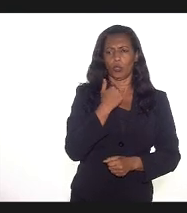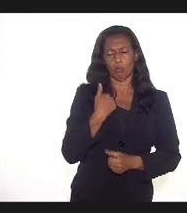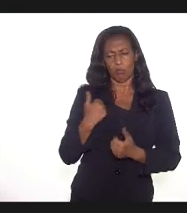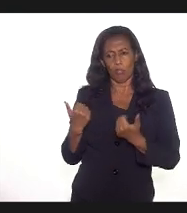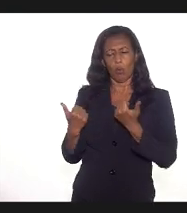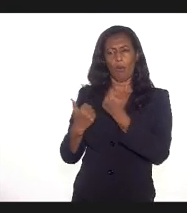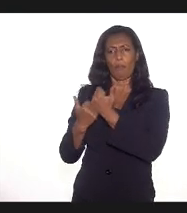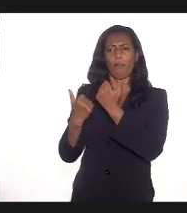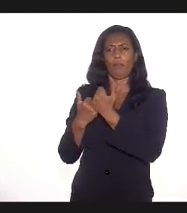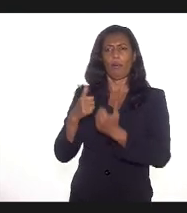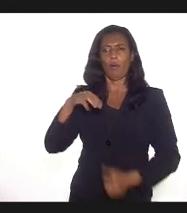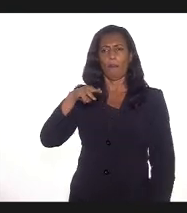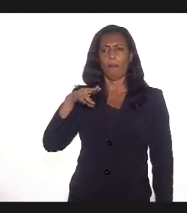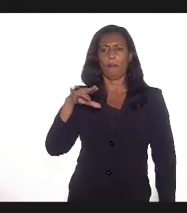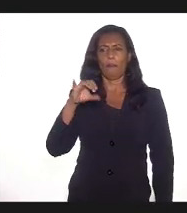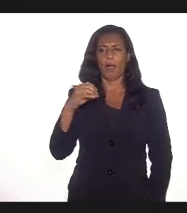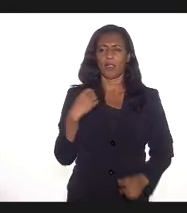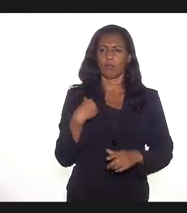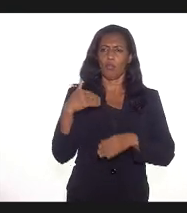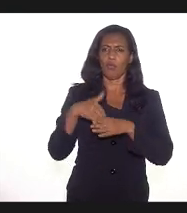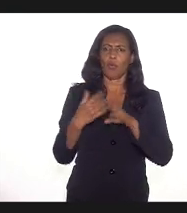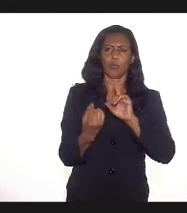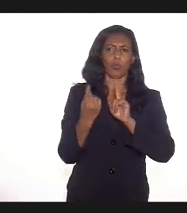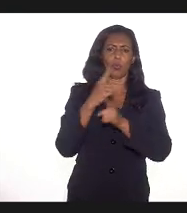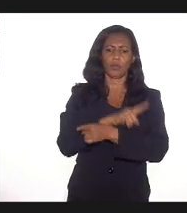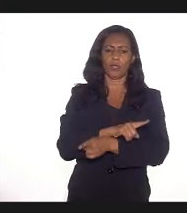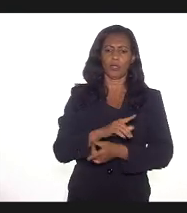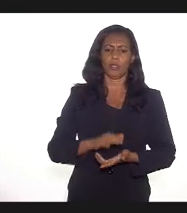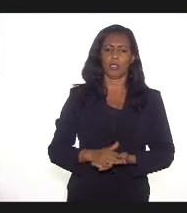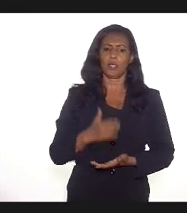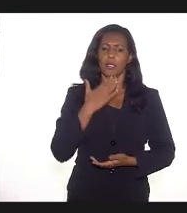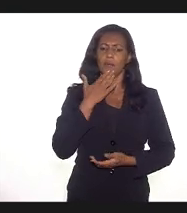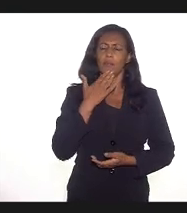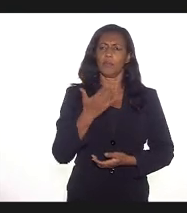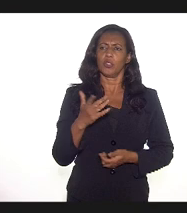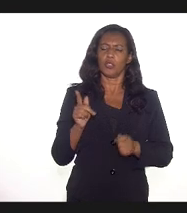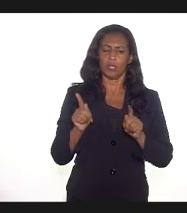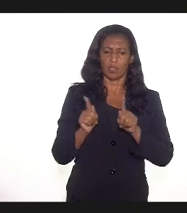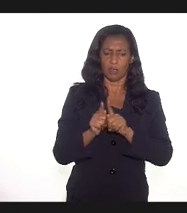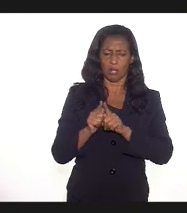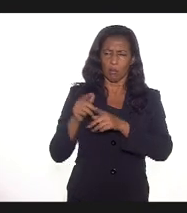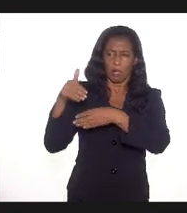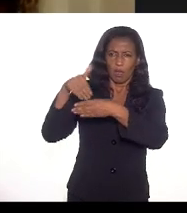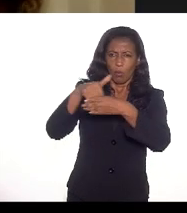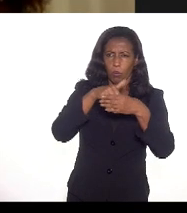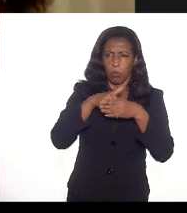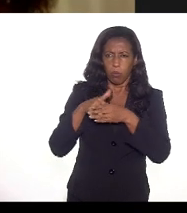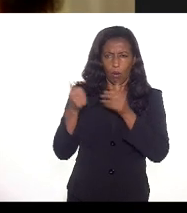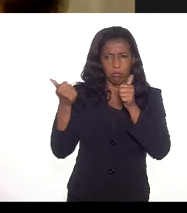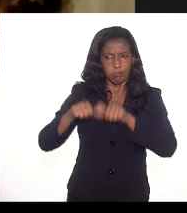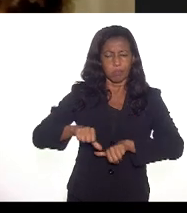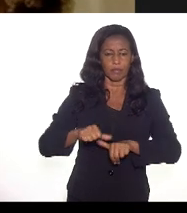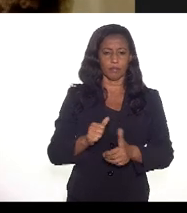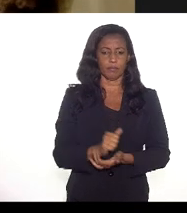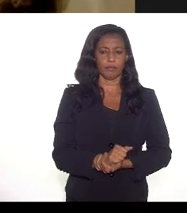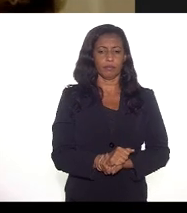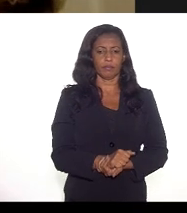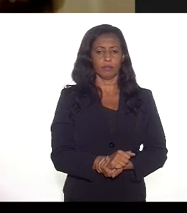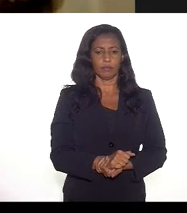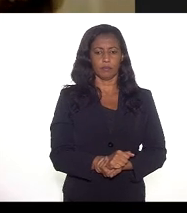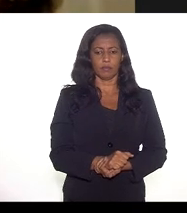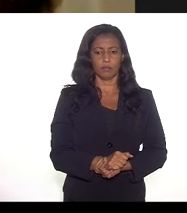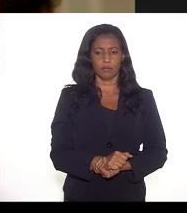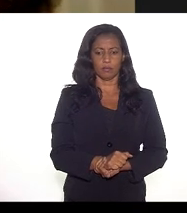meu voto contrário a esse projeto e, se possível, para a gente pedir a verificação desses votos aí. Deputada